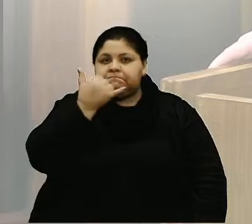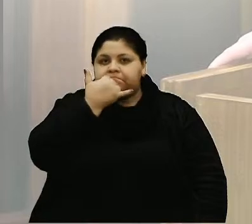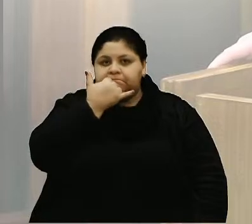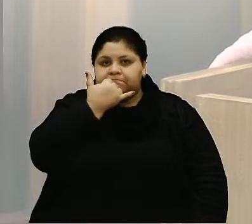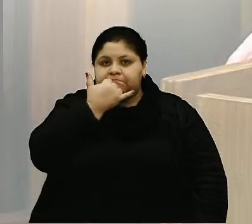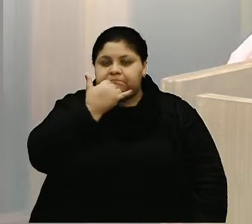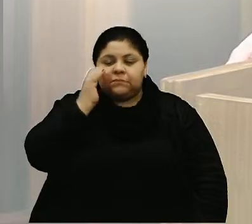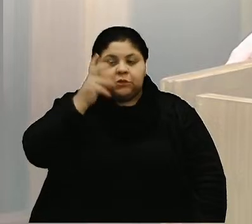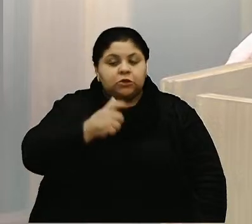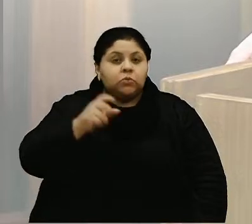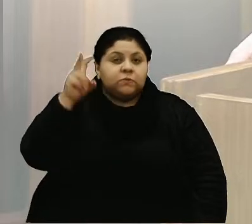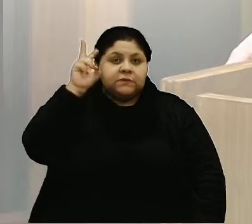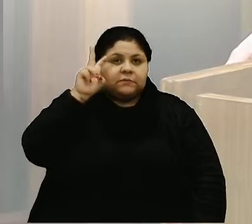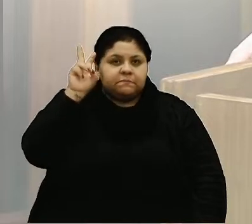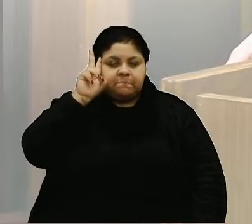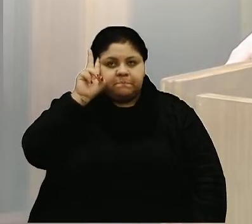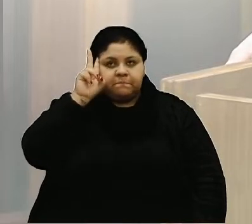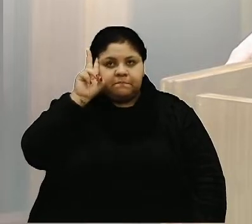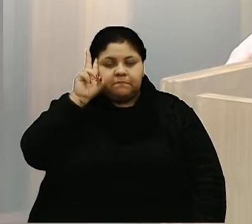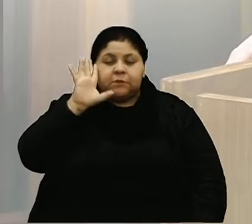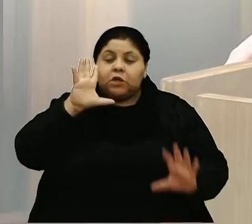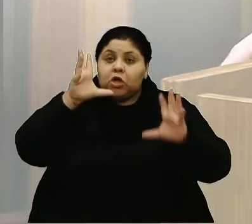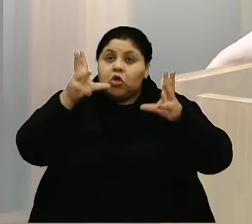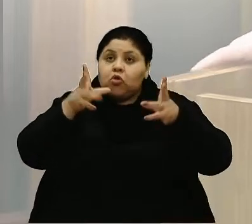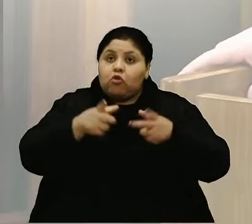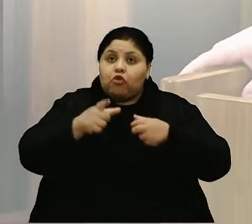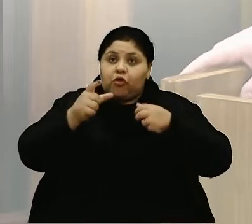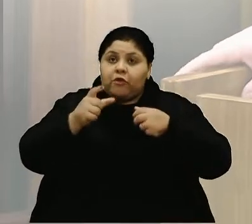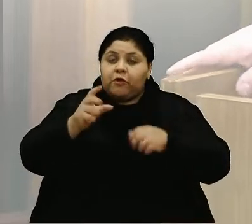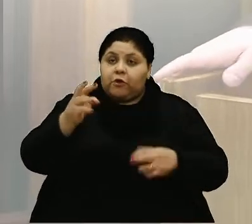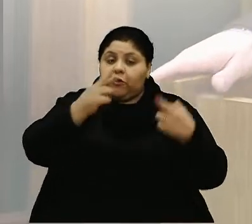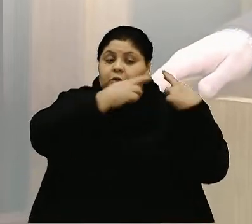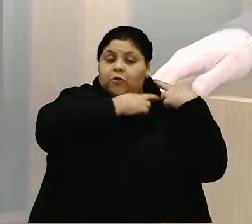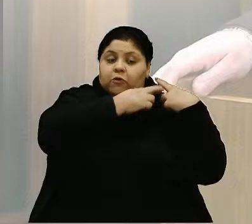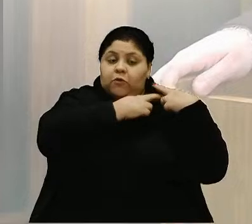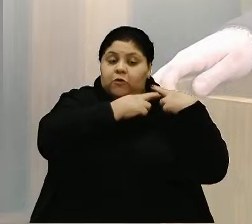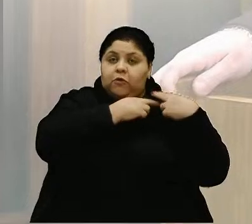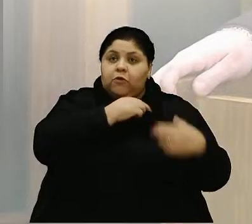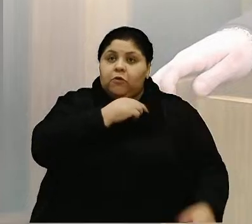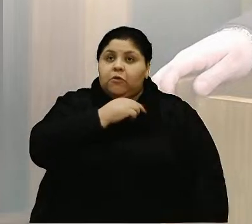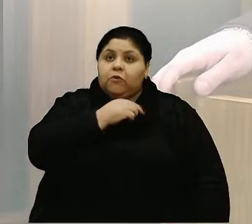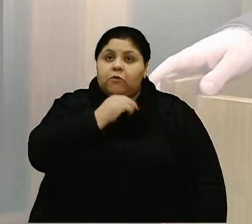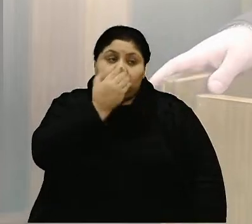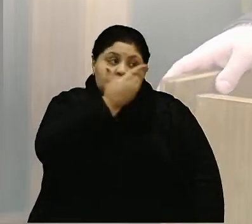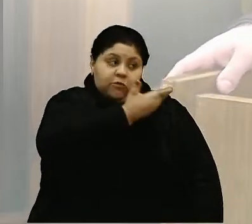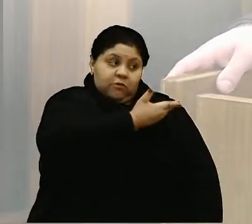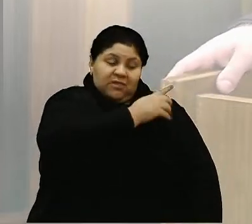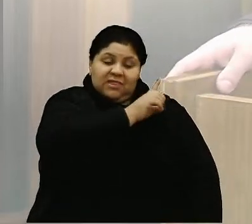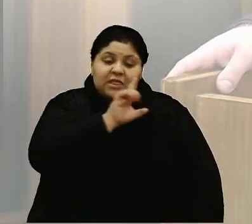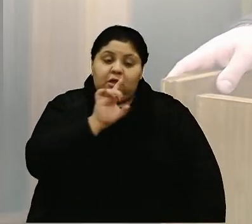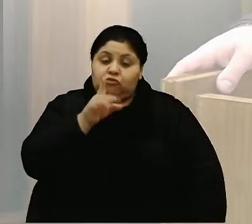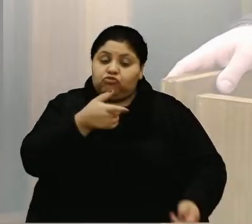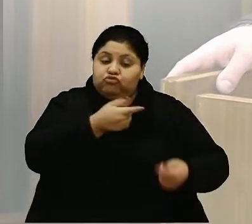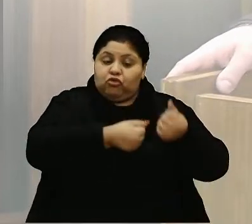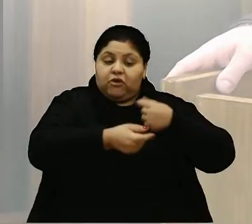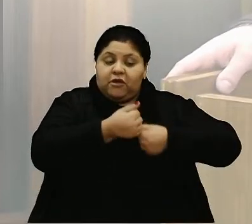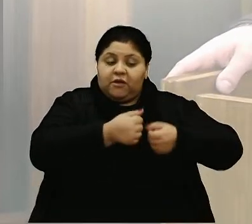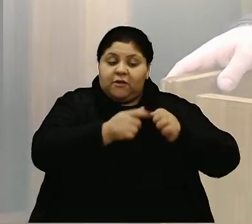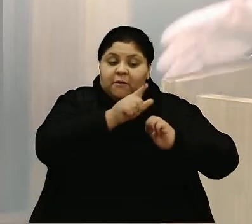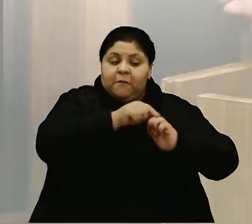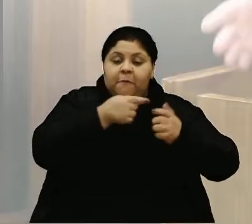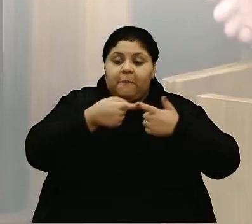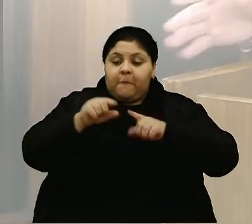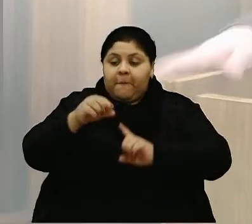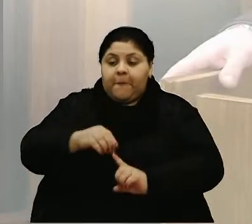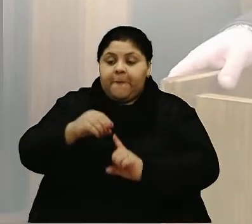toda essa história e toda essa responsabilidade que os senhores, e não somente quem administra a empresa, mas principalmente